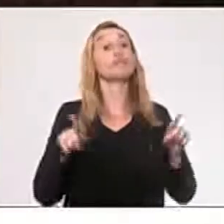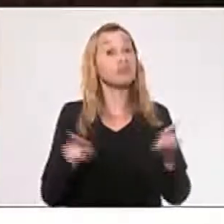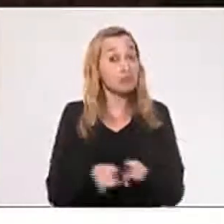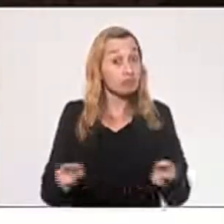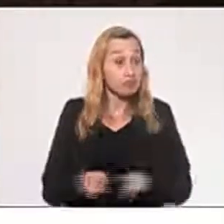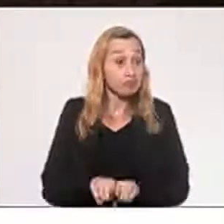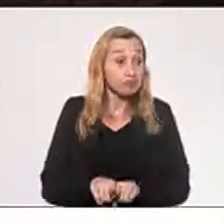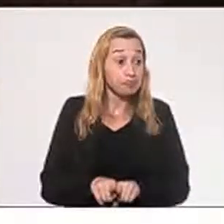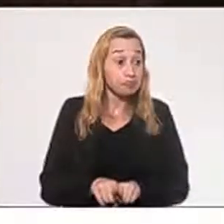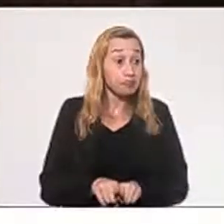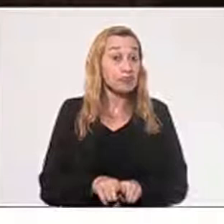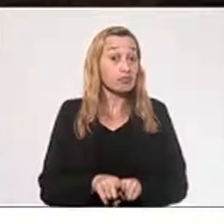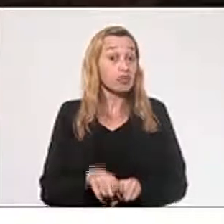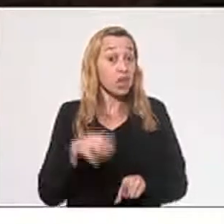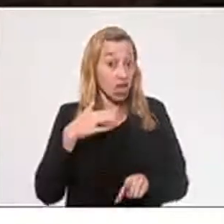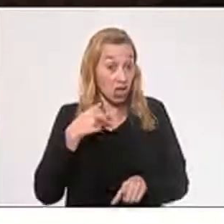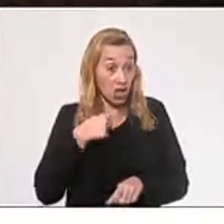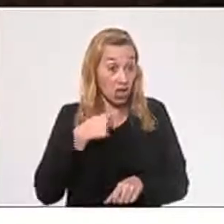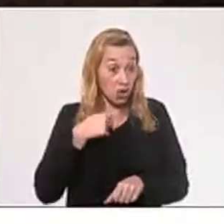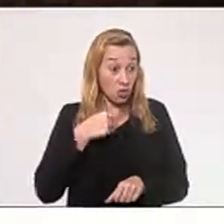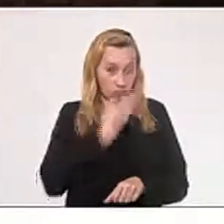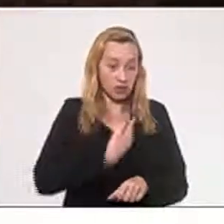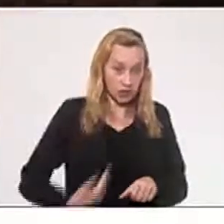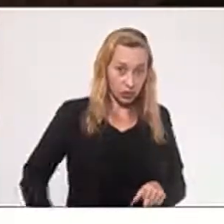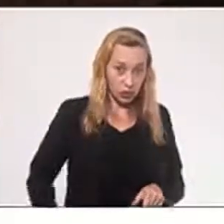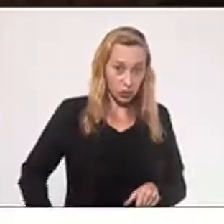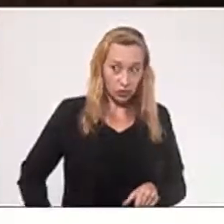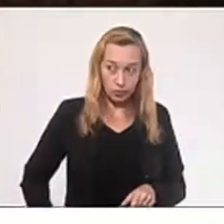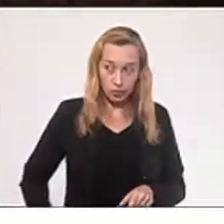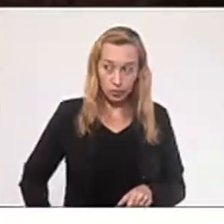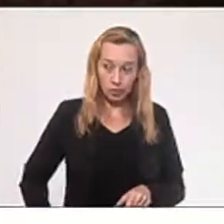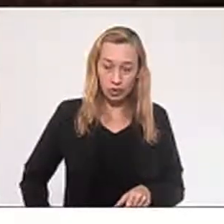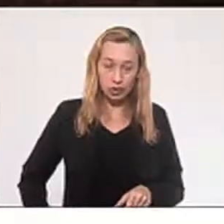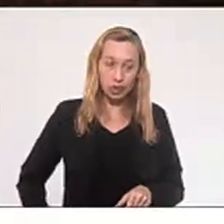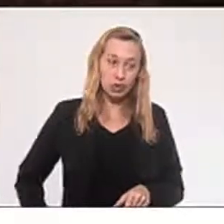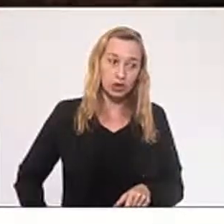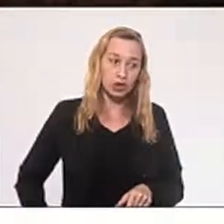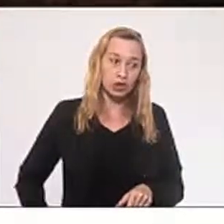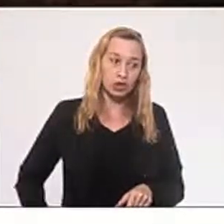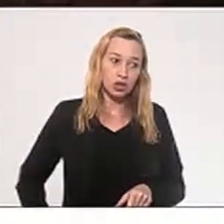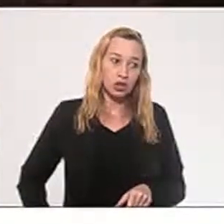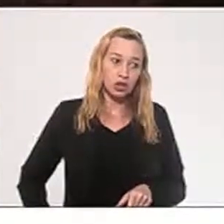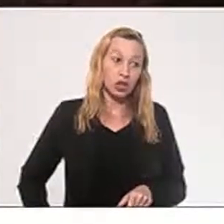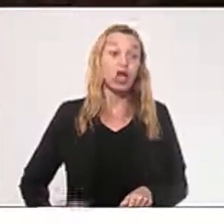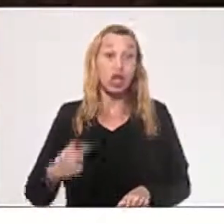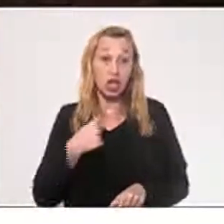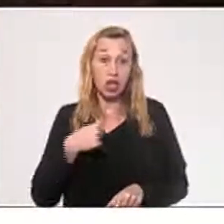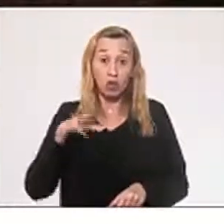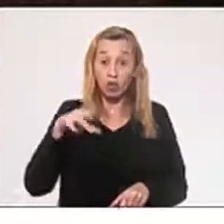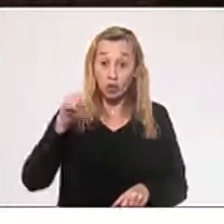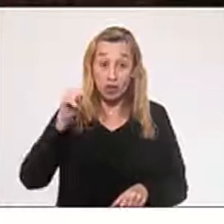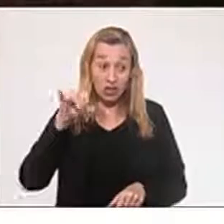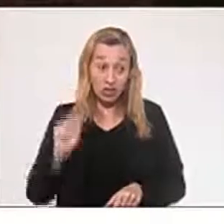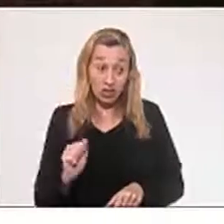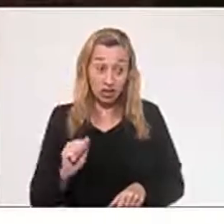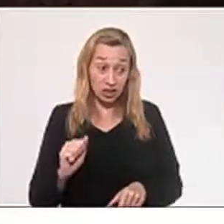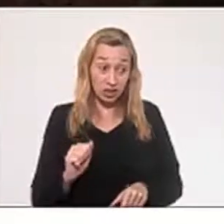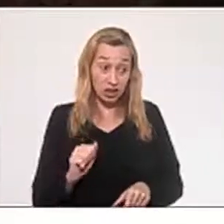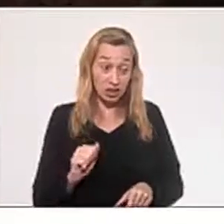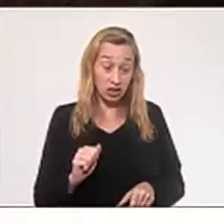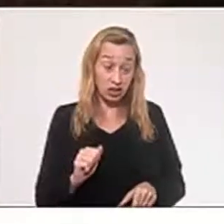mais, fosse eu governador, eu botava essa alíquota em 12